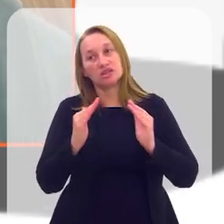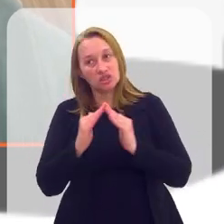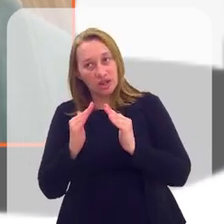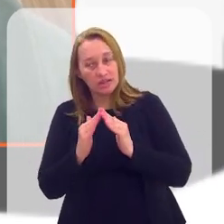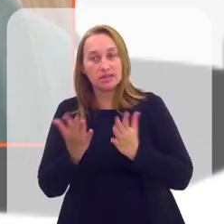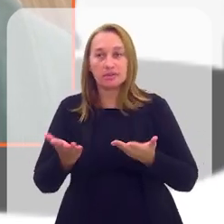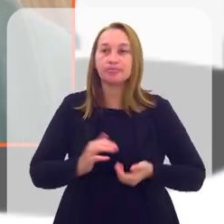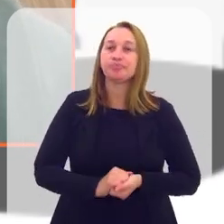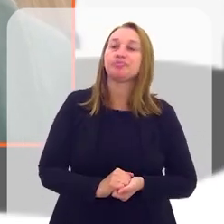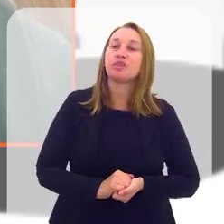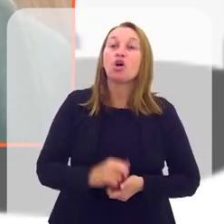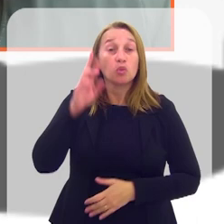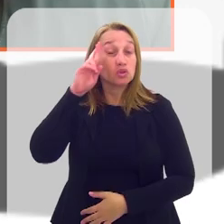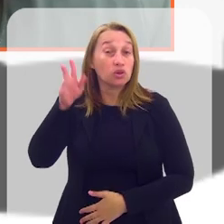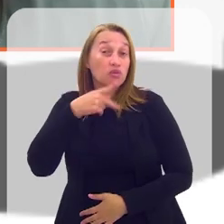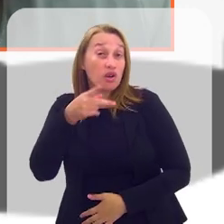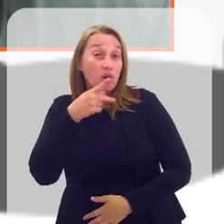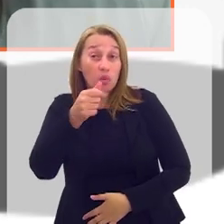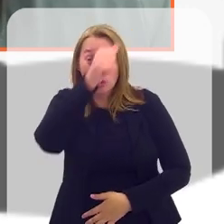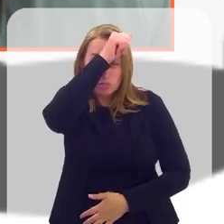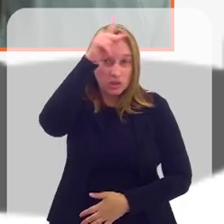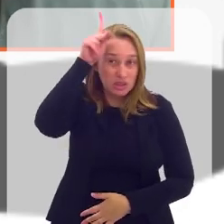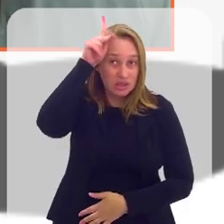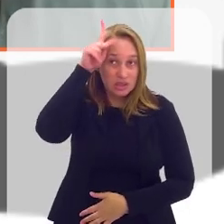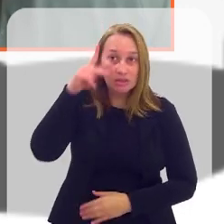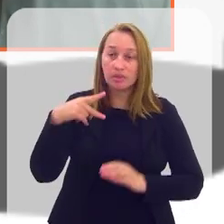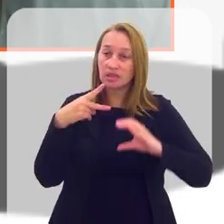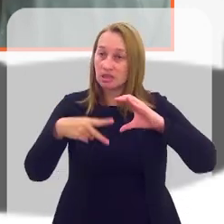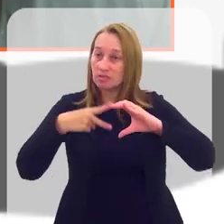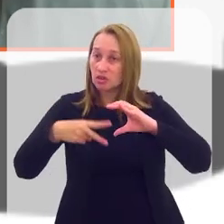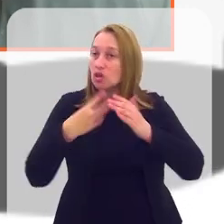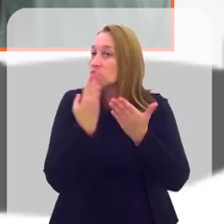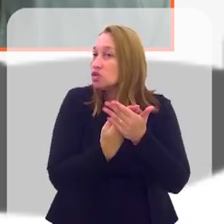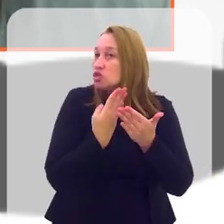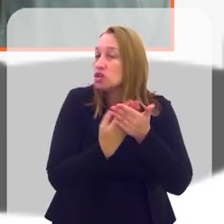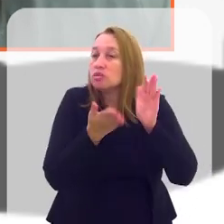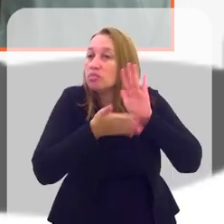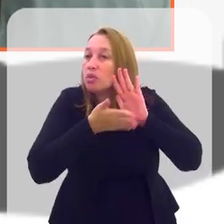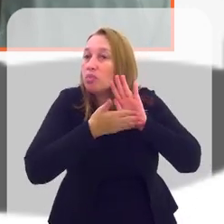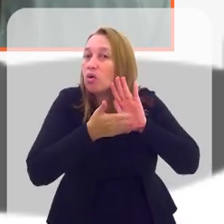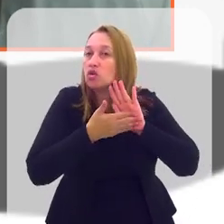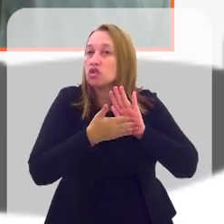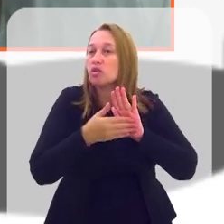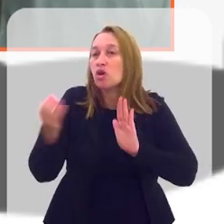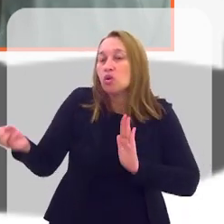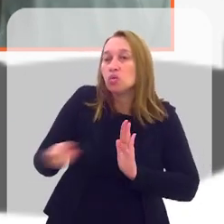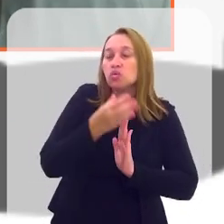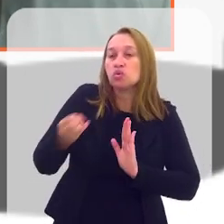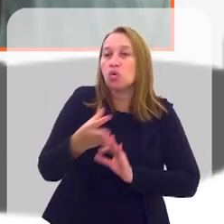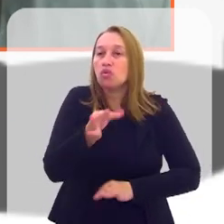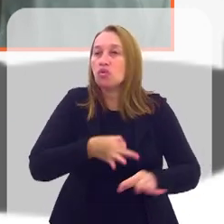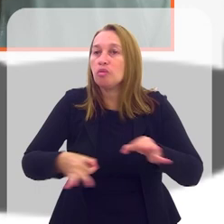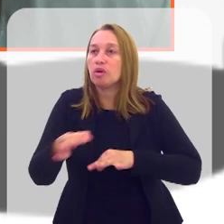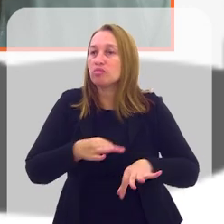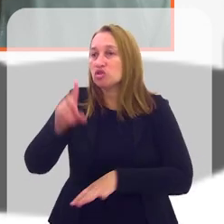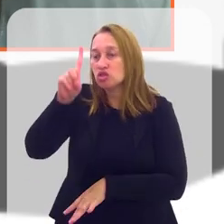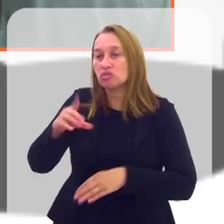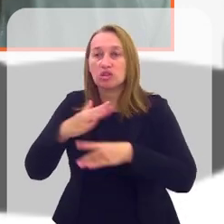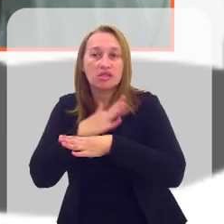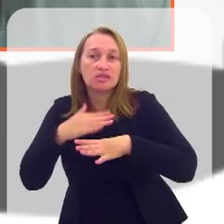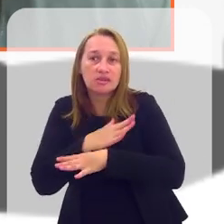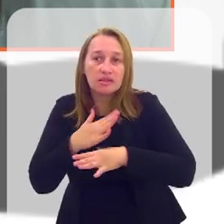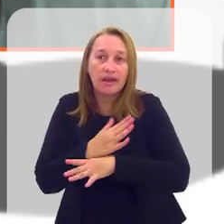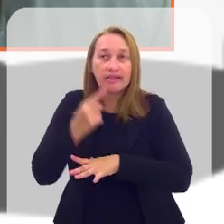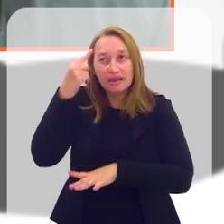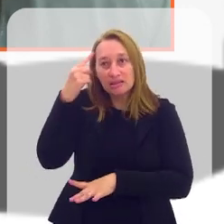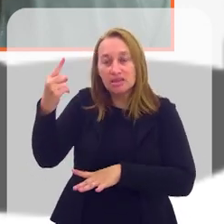sejam regularizadas. O senhor falou em municípios, a Câmara de Vereadores está estudando propostas para um novo plano diretor da cidade.